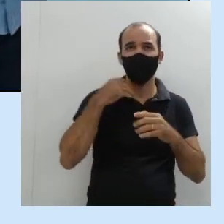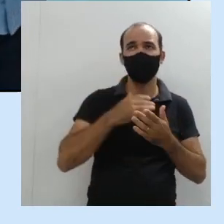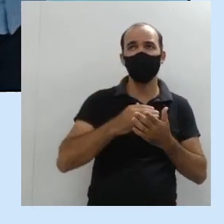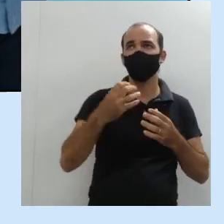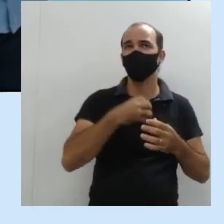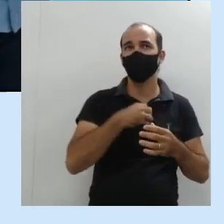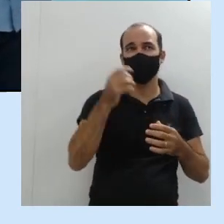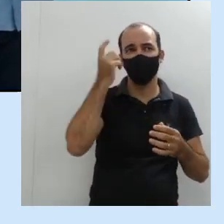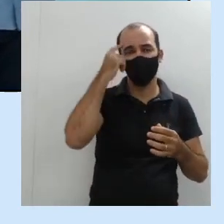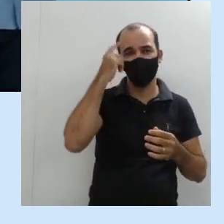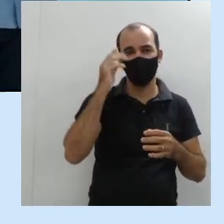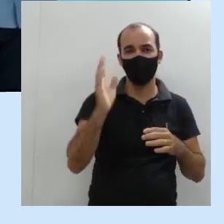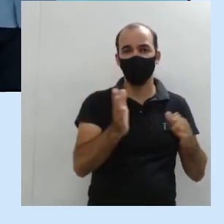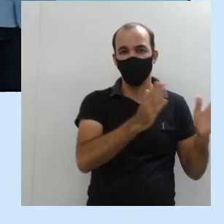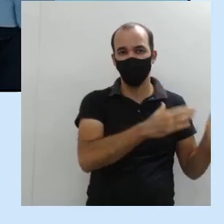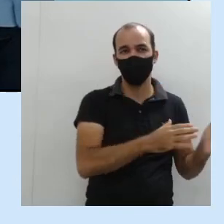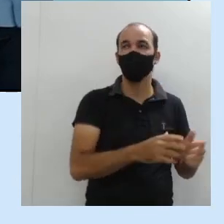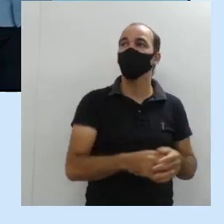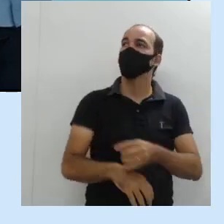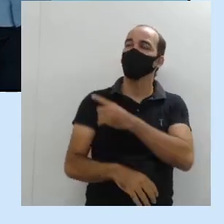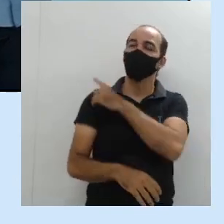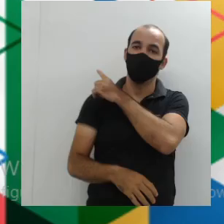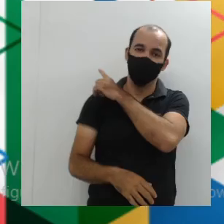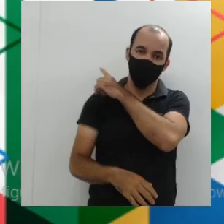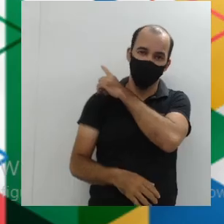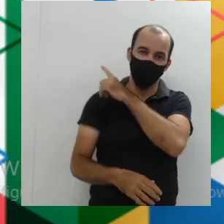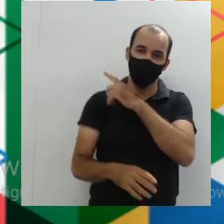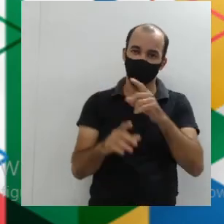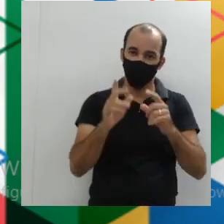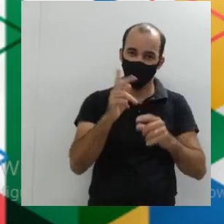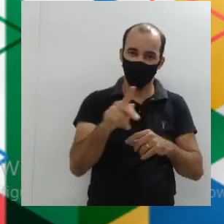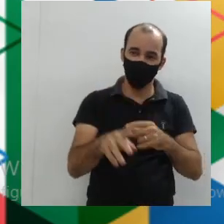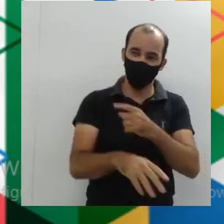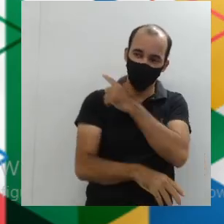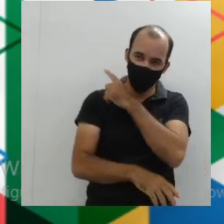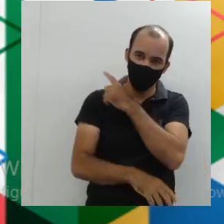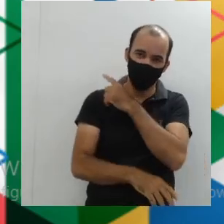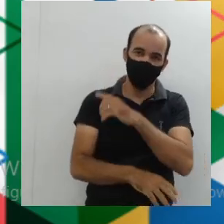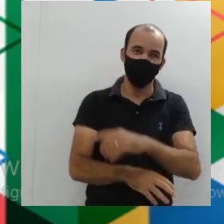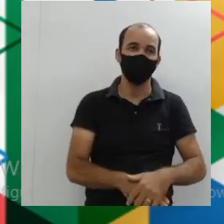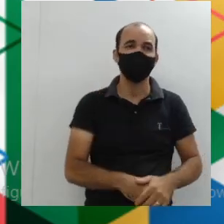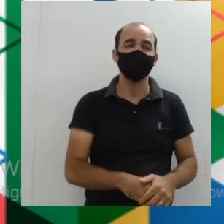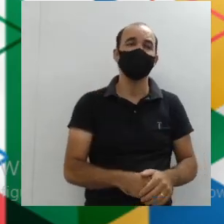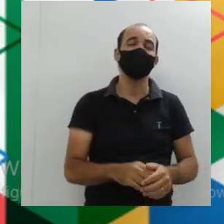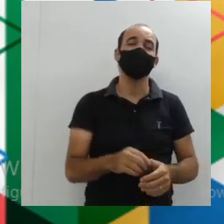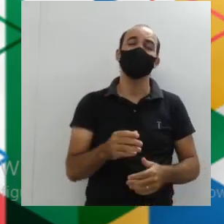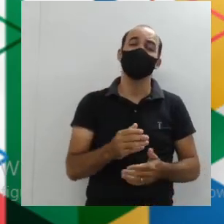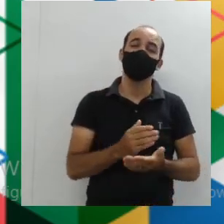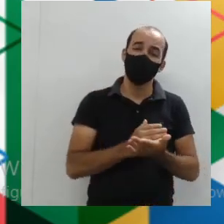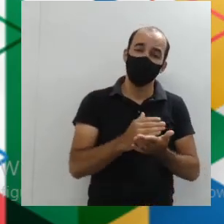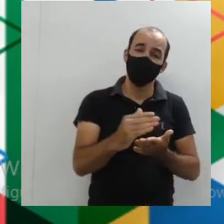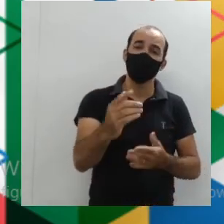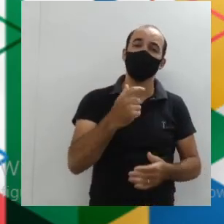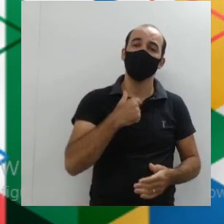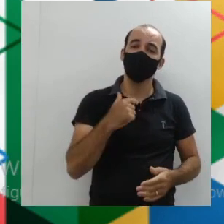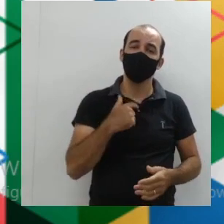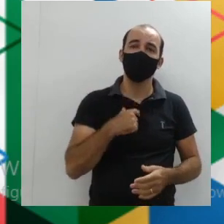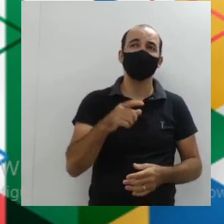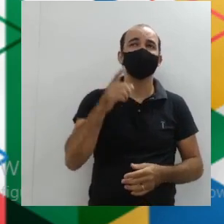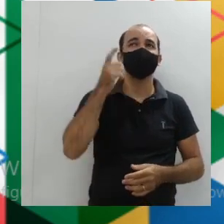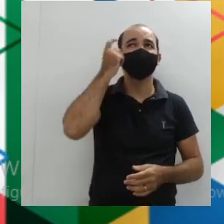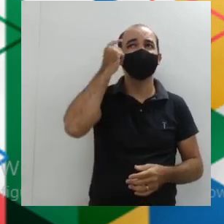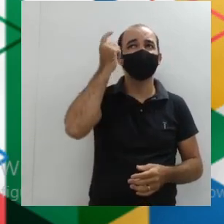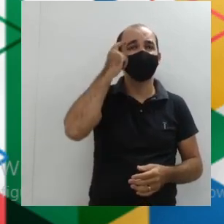colocar, olha esse slide, preste atenção nesse slide para você entender bem a cosmovisão. A partir do momento que eu começo a colocar ali a